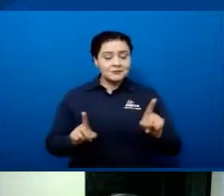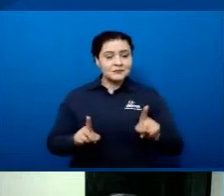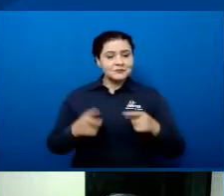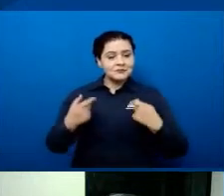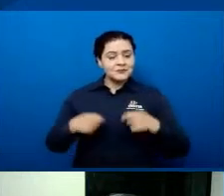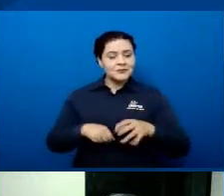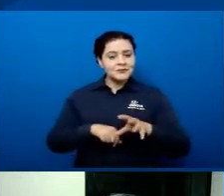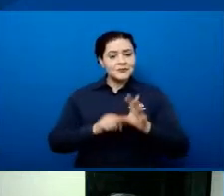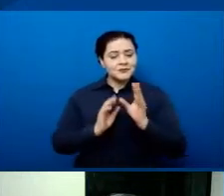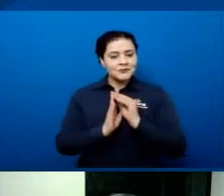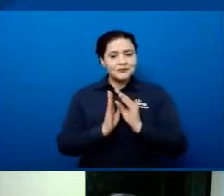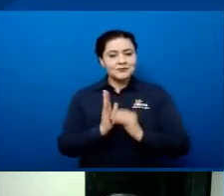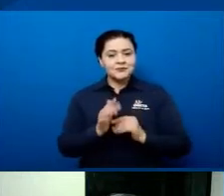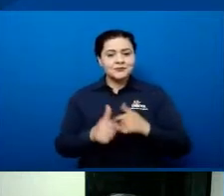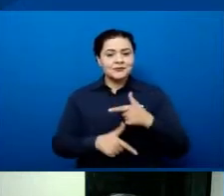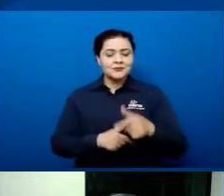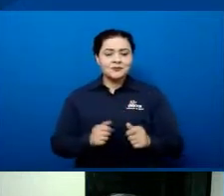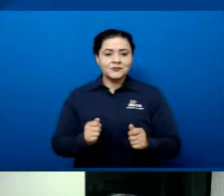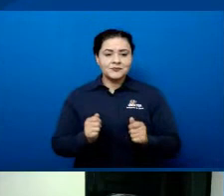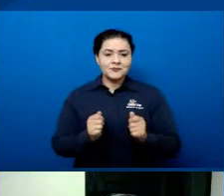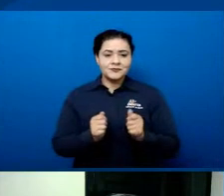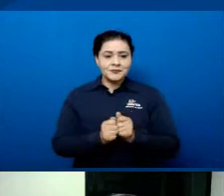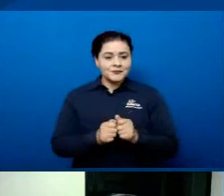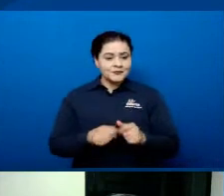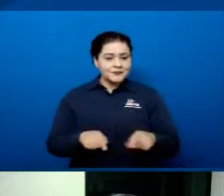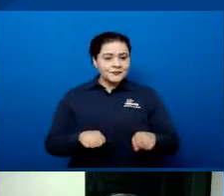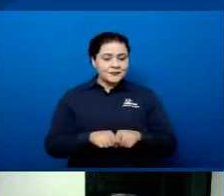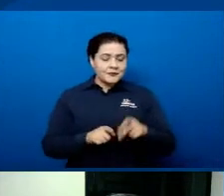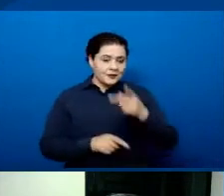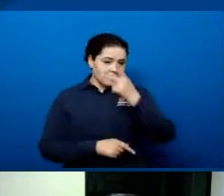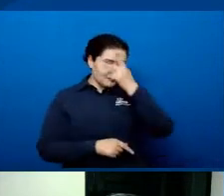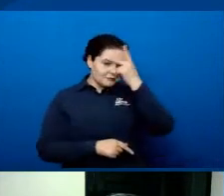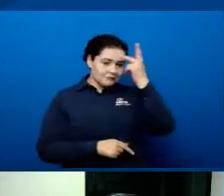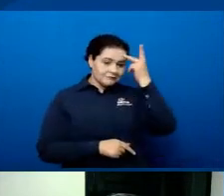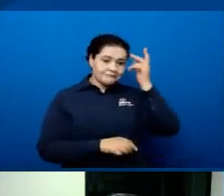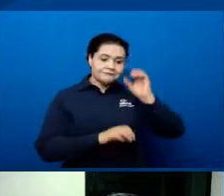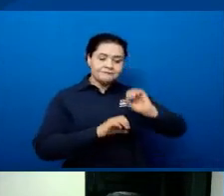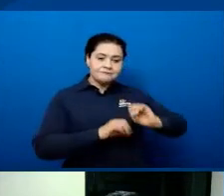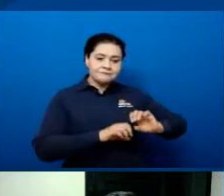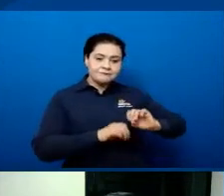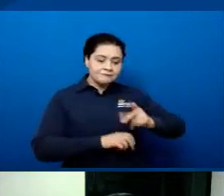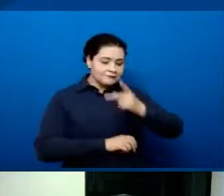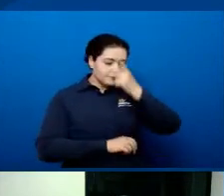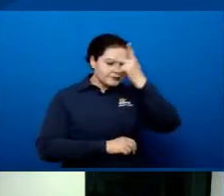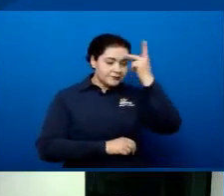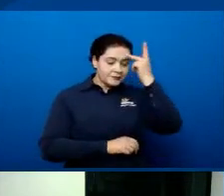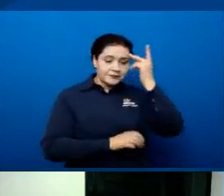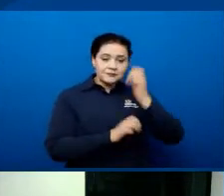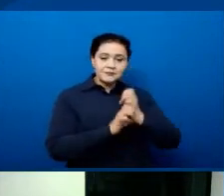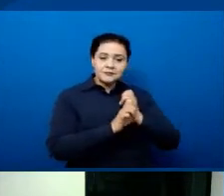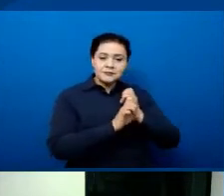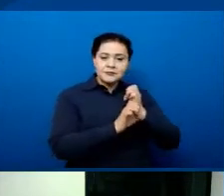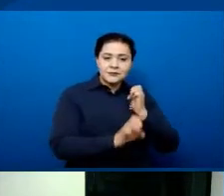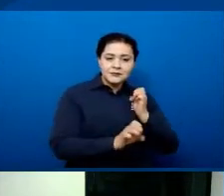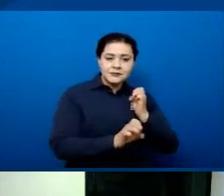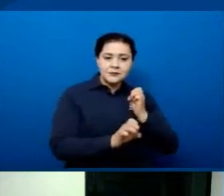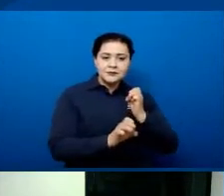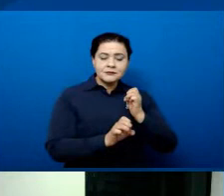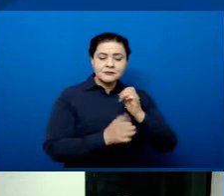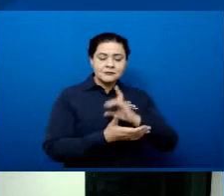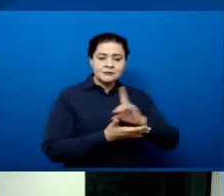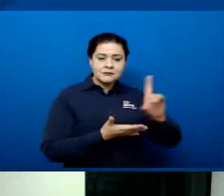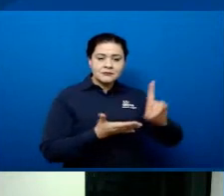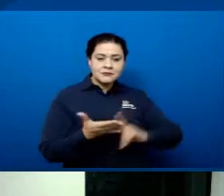conteúdos e trabalhar junto, né, o pessoal da educação, né, o pessoal da engenharia, com o designer, com